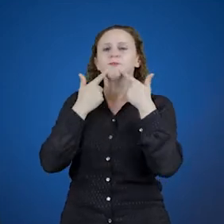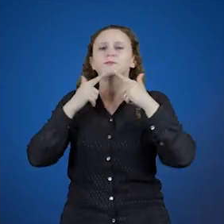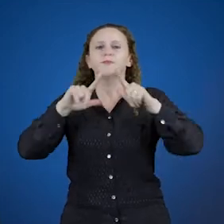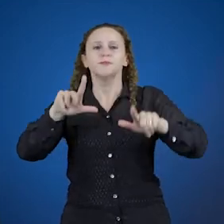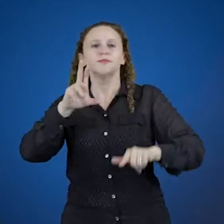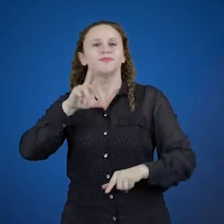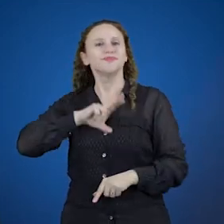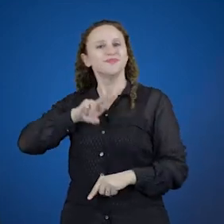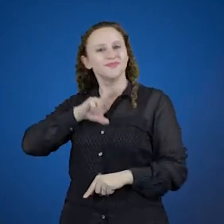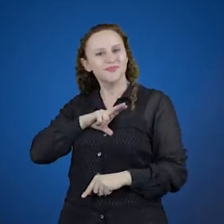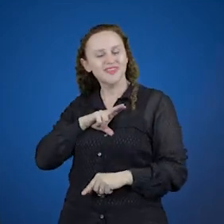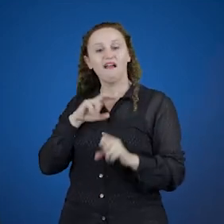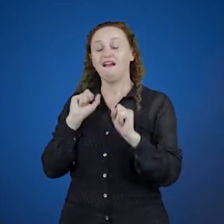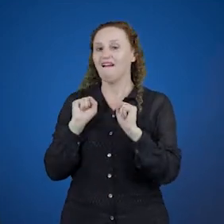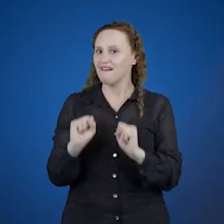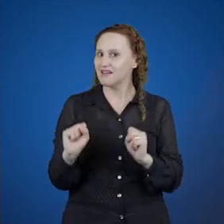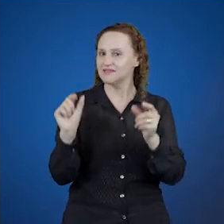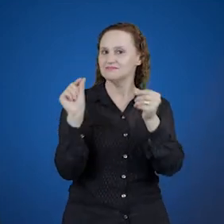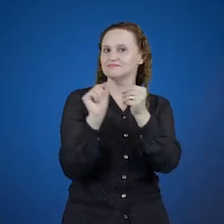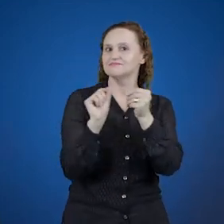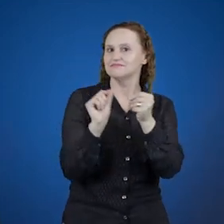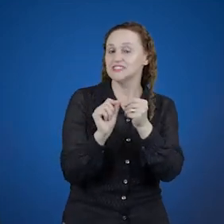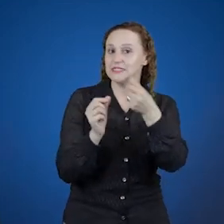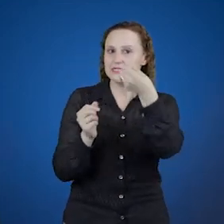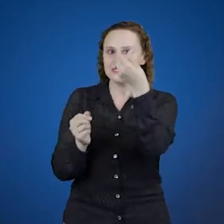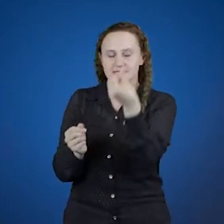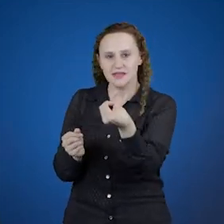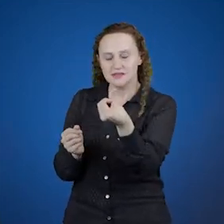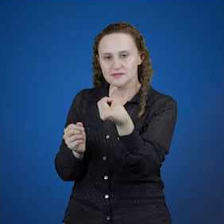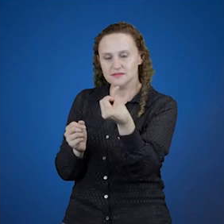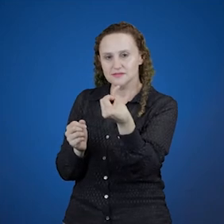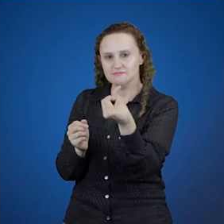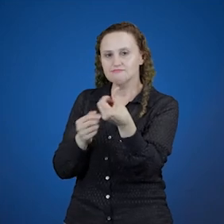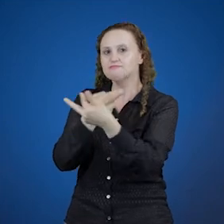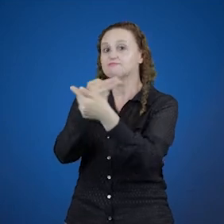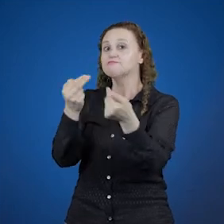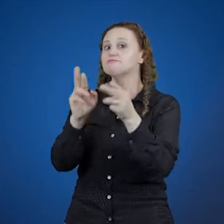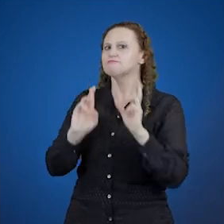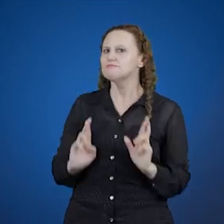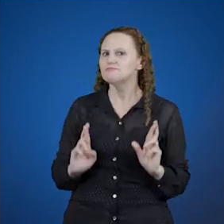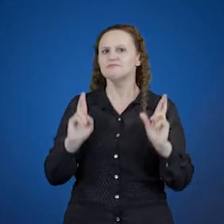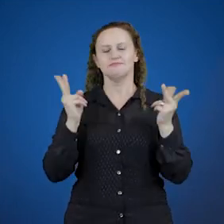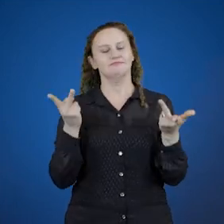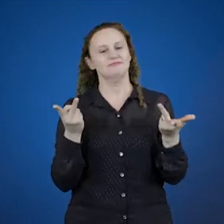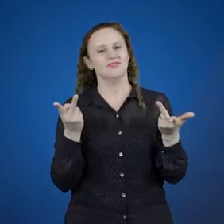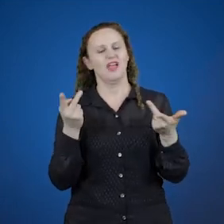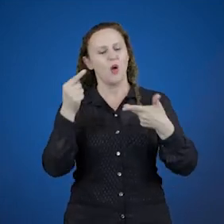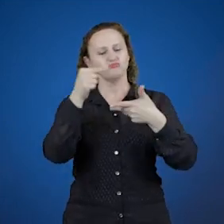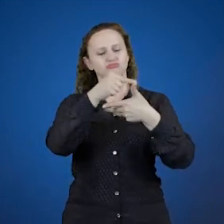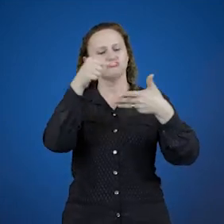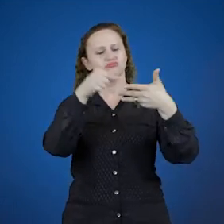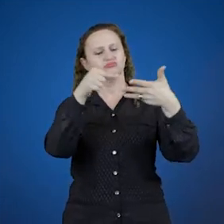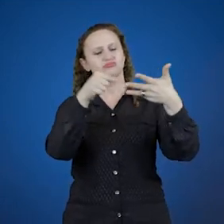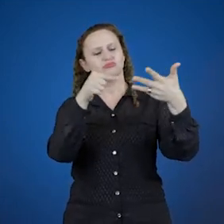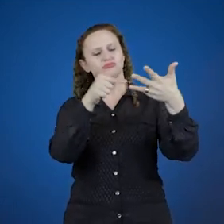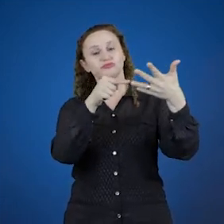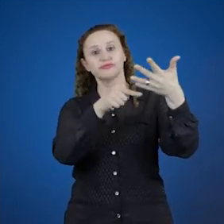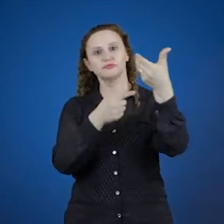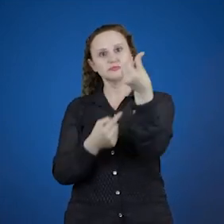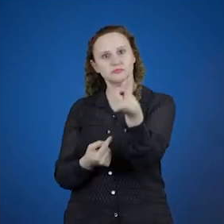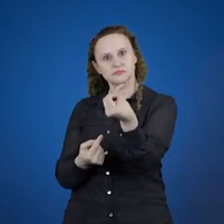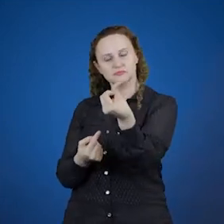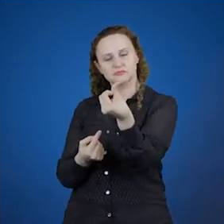na língua portuguesa ela pode exercer 6 funções diferentes quais sejam a função